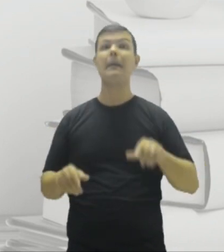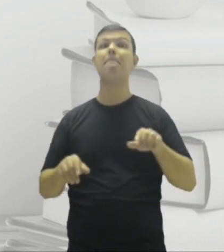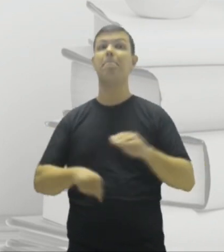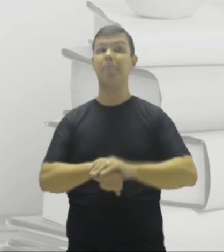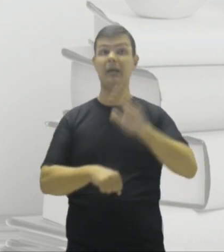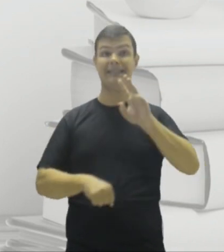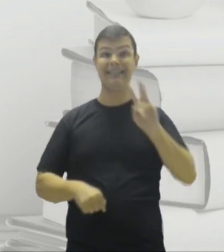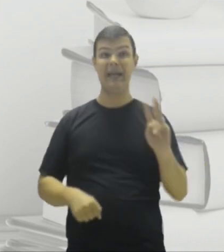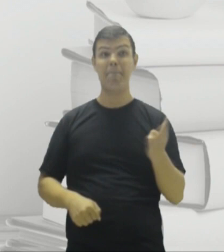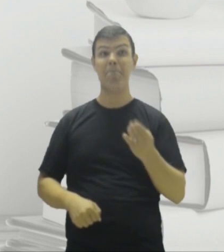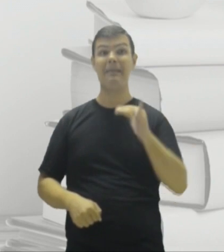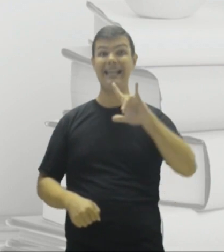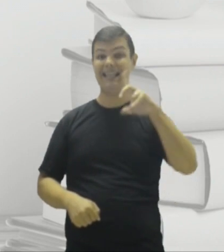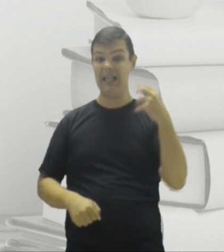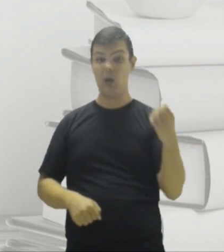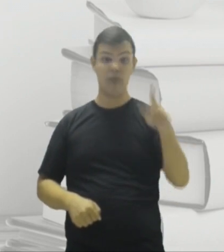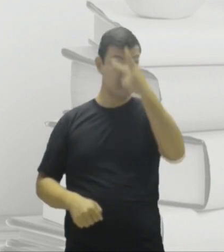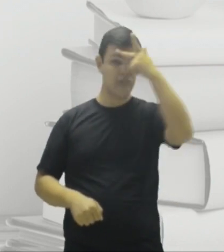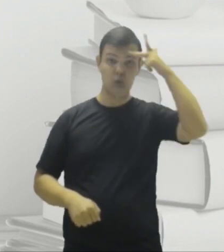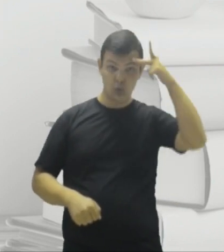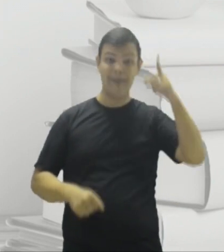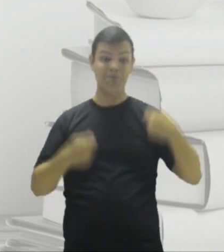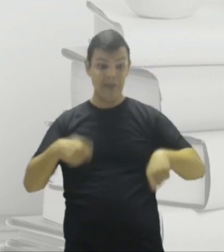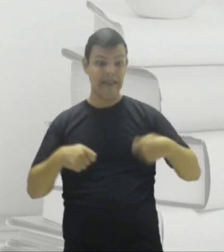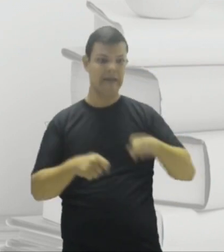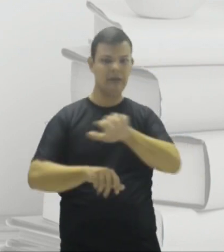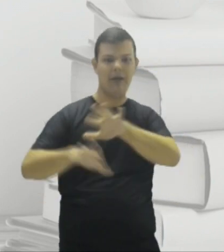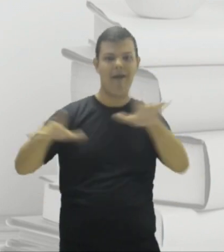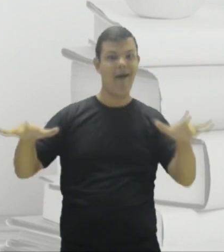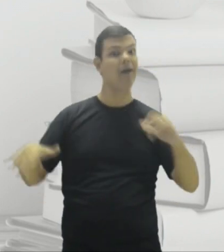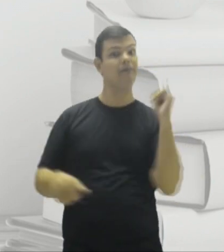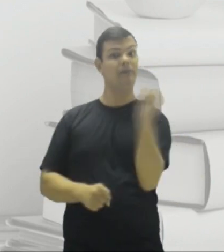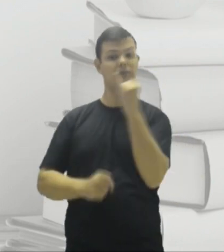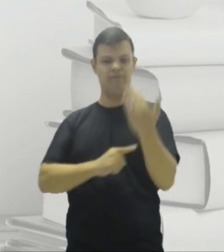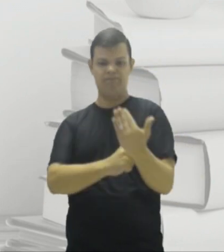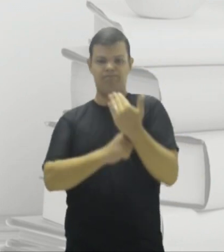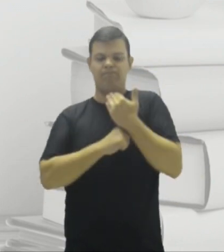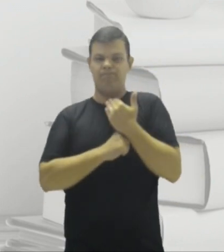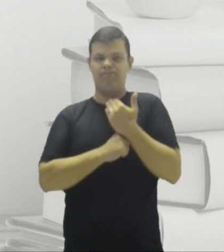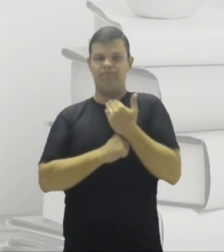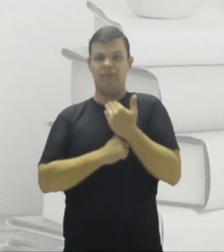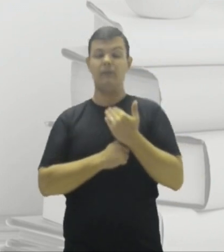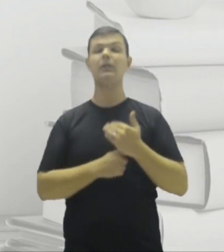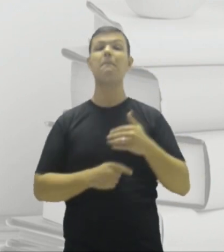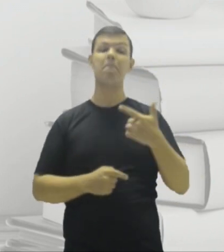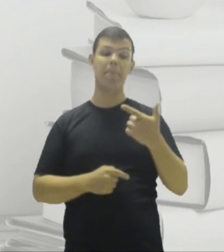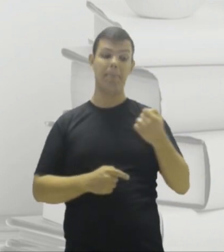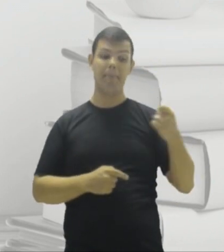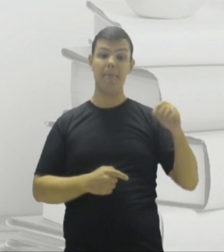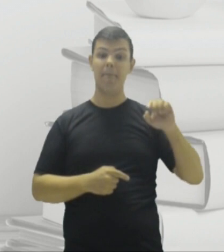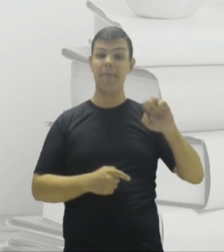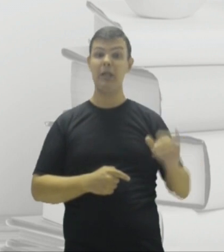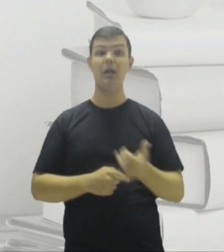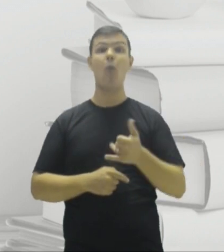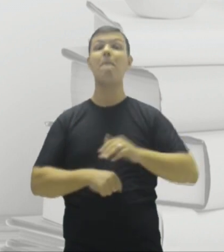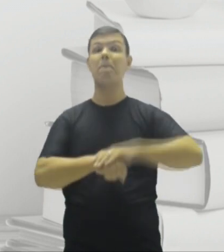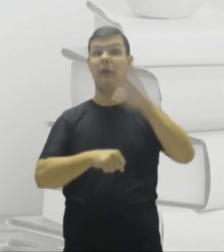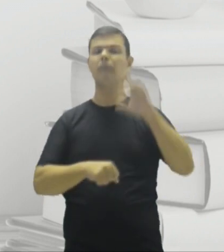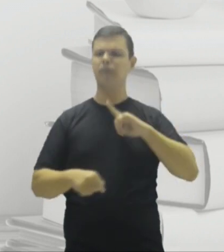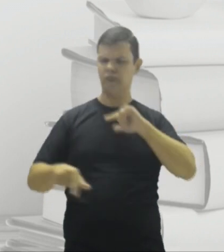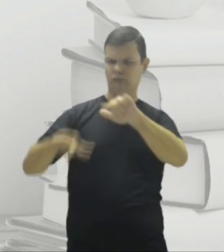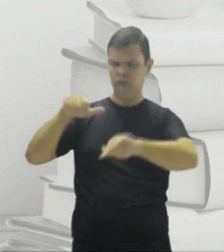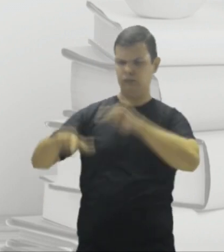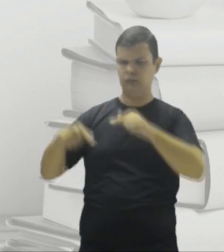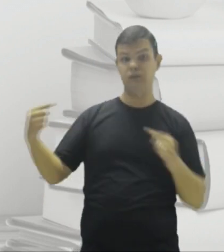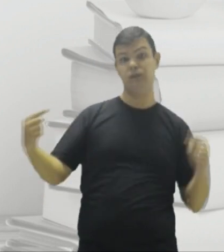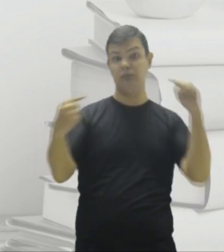bilhões de pessoas dependem dos recursos marinhos e costeiros para sua subsistência, e dessas, mais de 200 milhões de pessoas são empregadas,